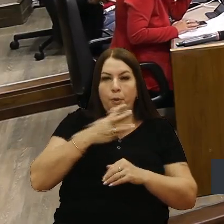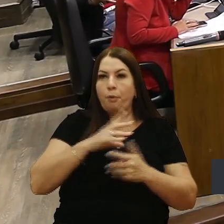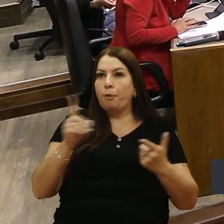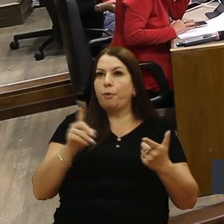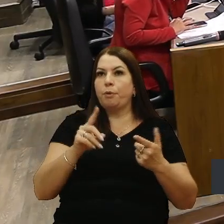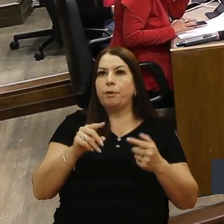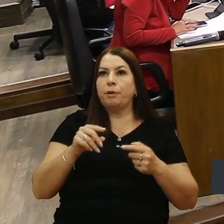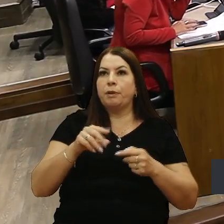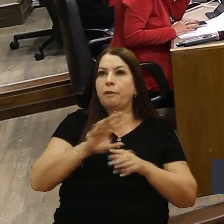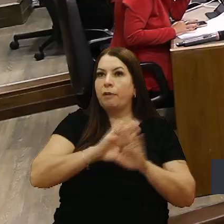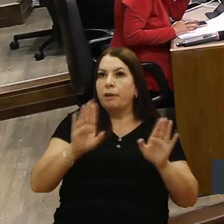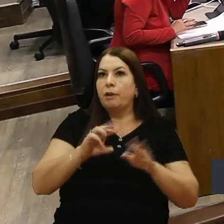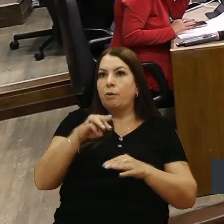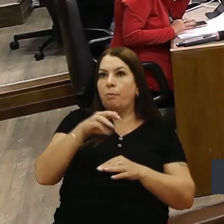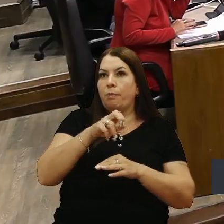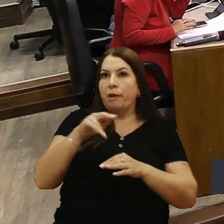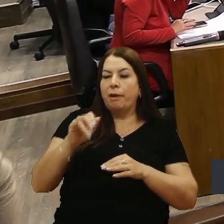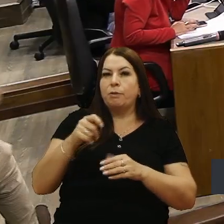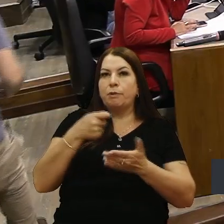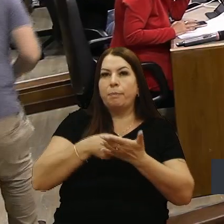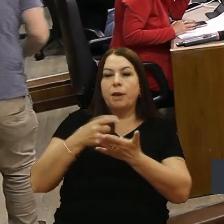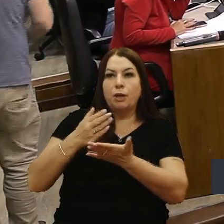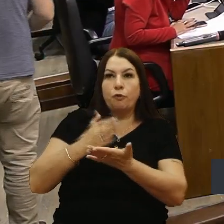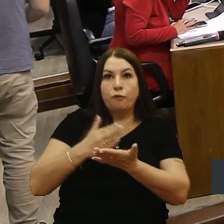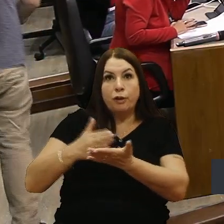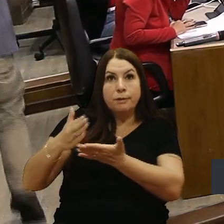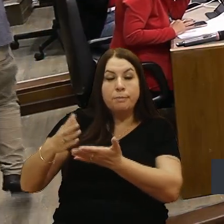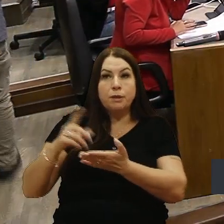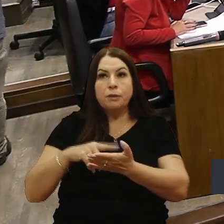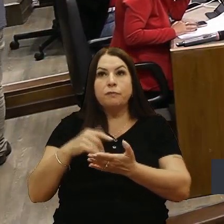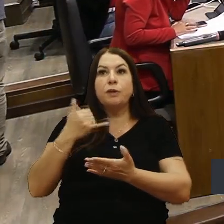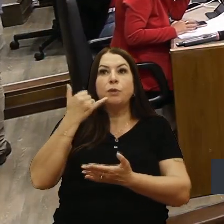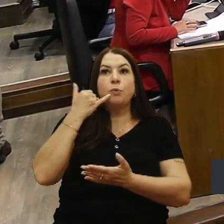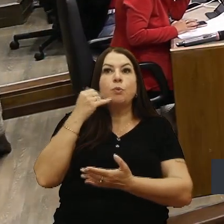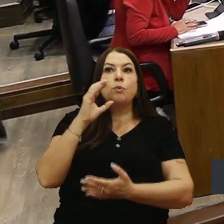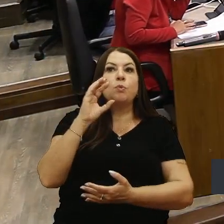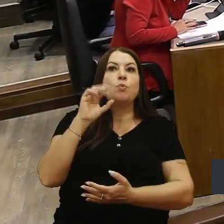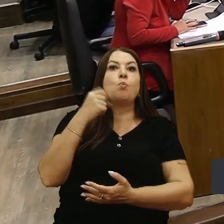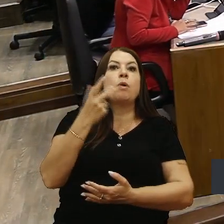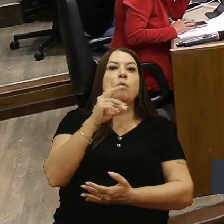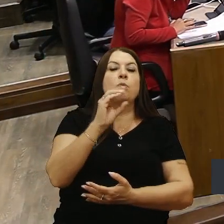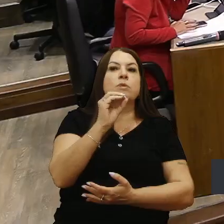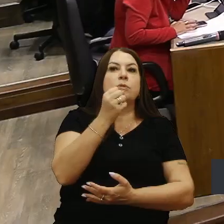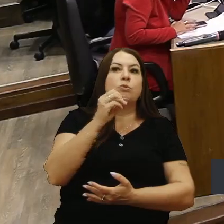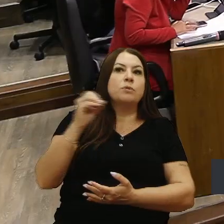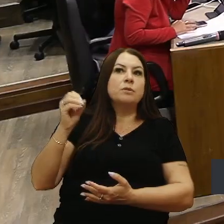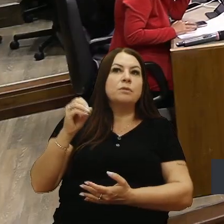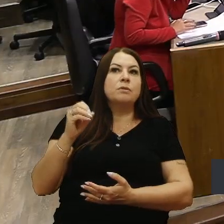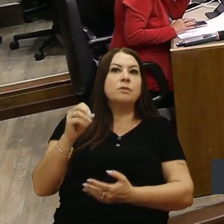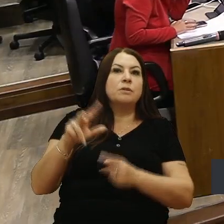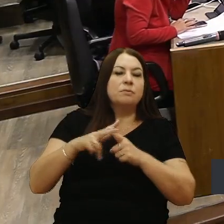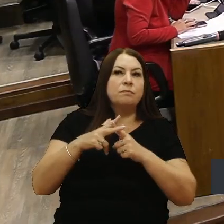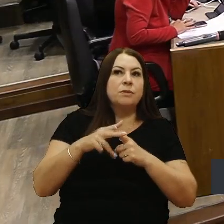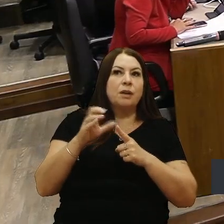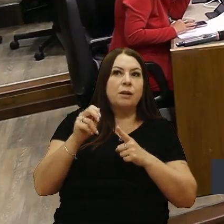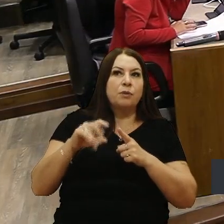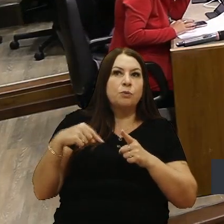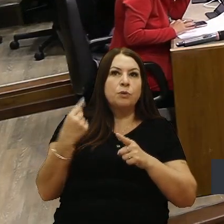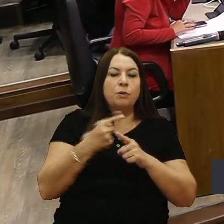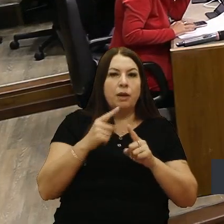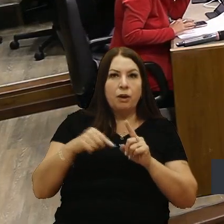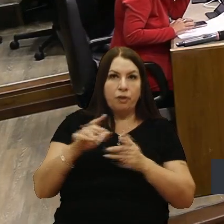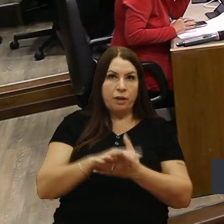adeus Marrecas, que nós estamos pagando financiamento, e nós vamos ligar para o qual 0800 para consertar um cano. Não, o SAMAI é